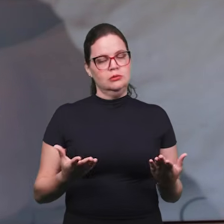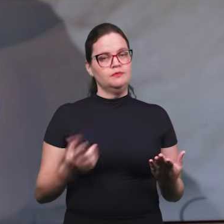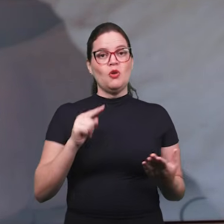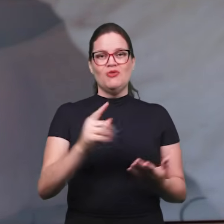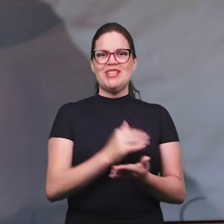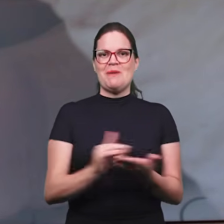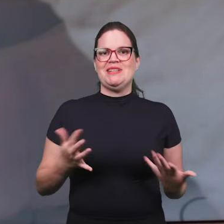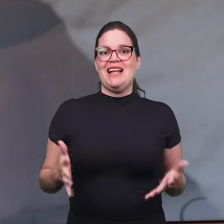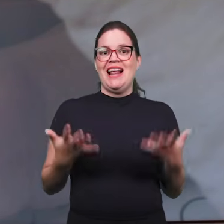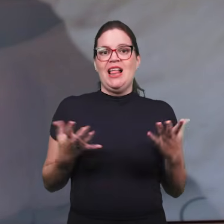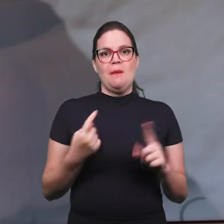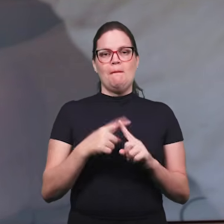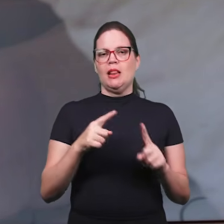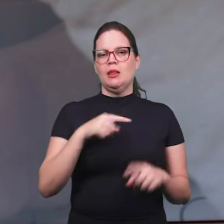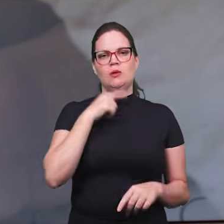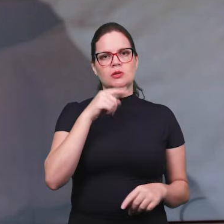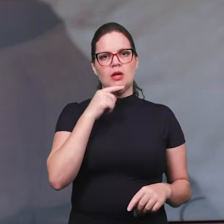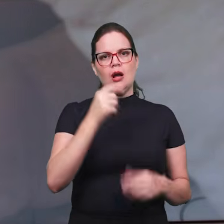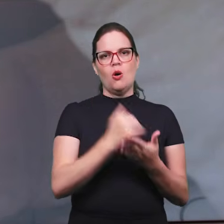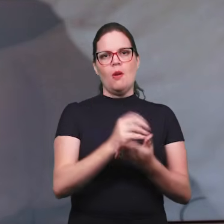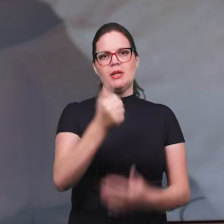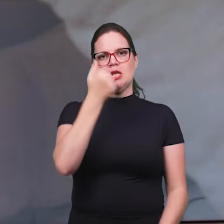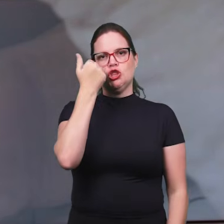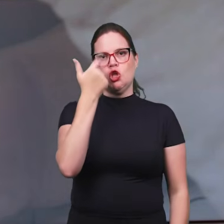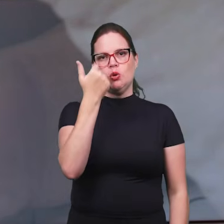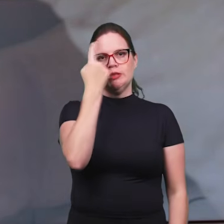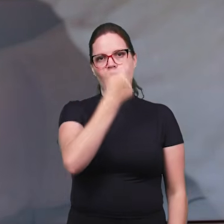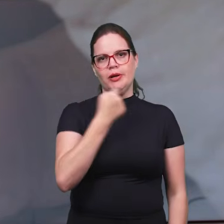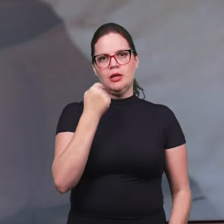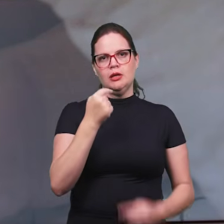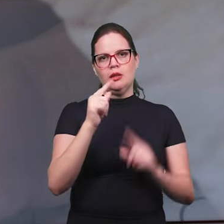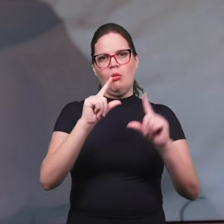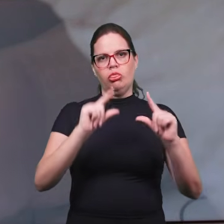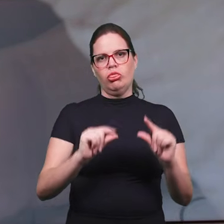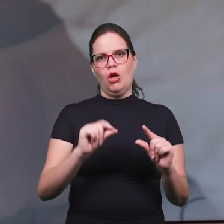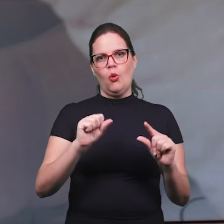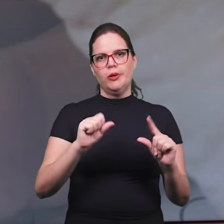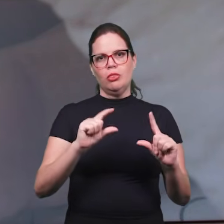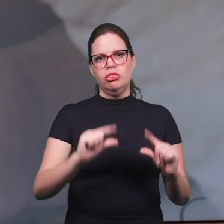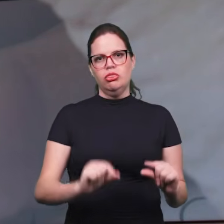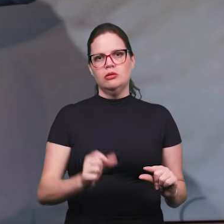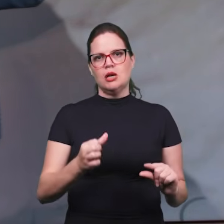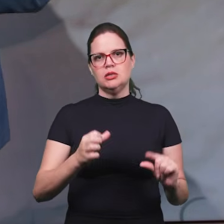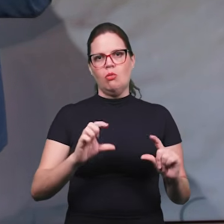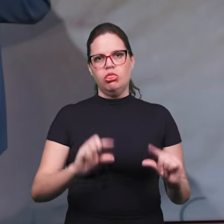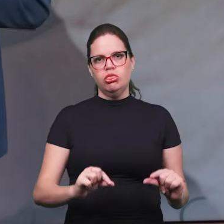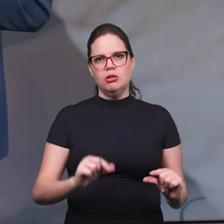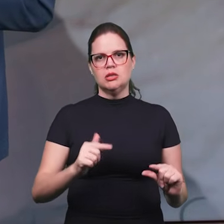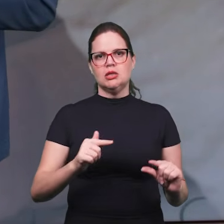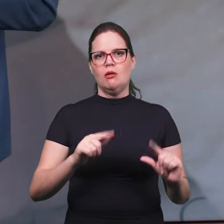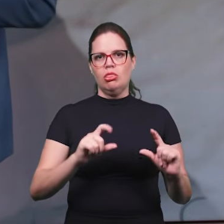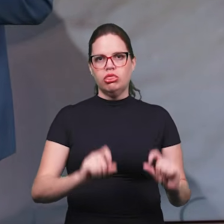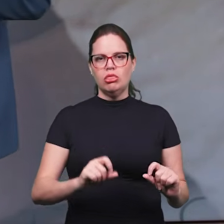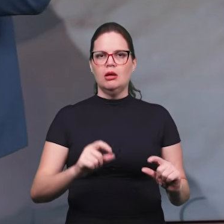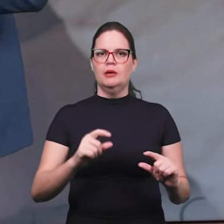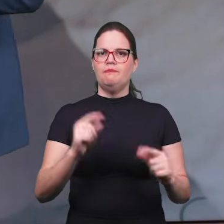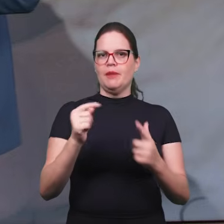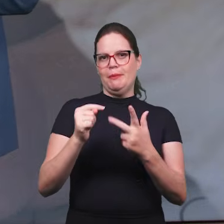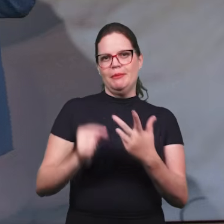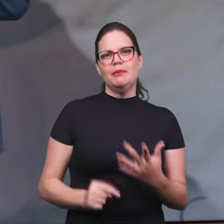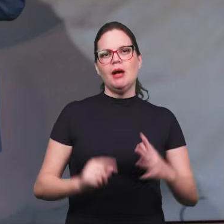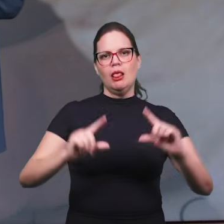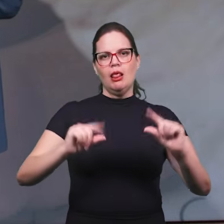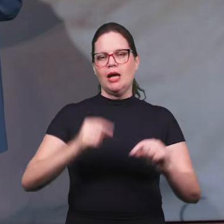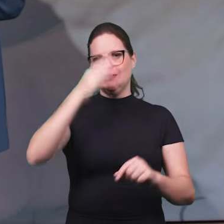empolgado, mas não é sustentável. Então esse tipo de erro acaba também atingindo muitas